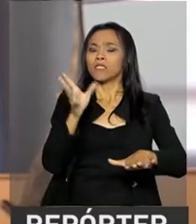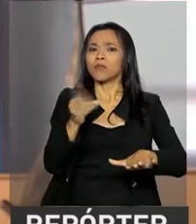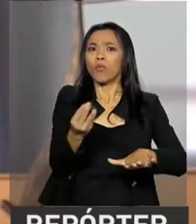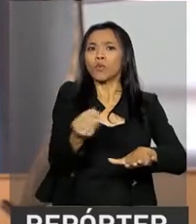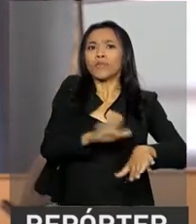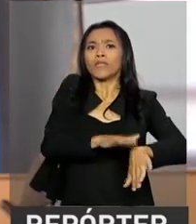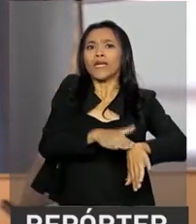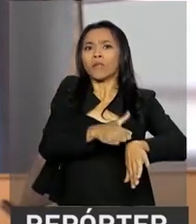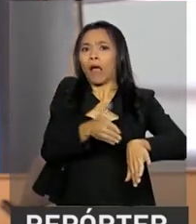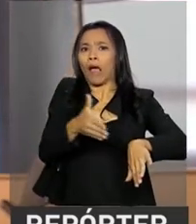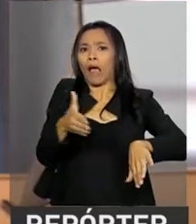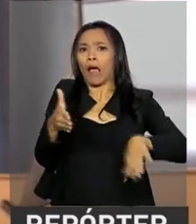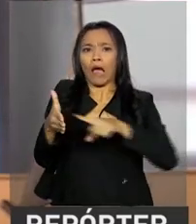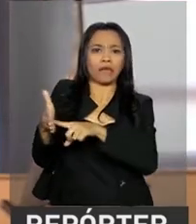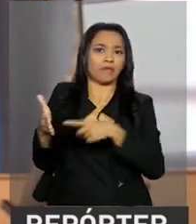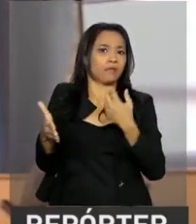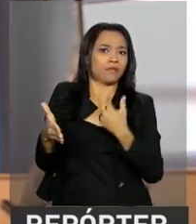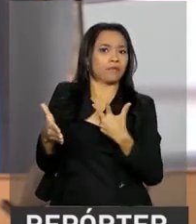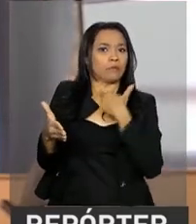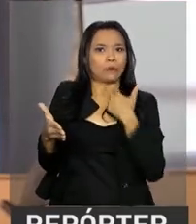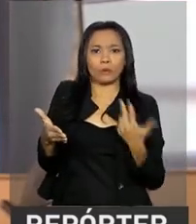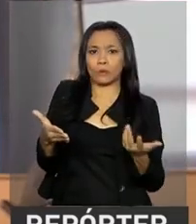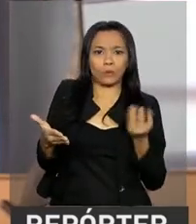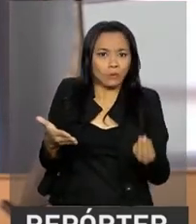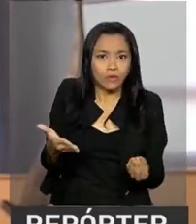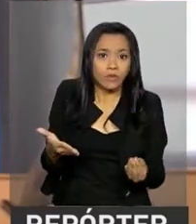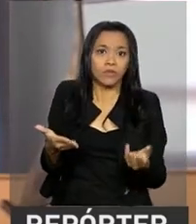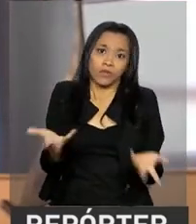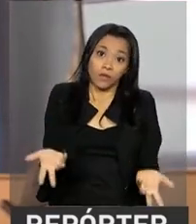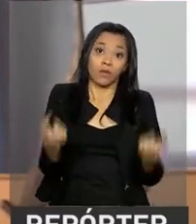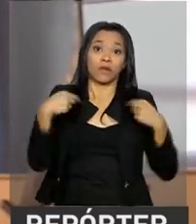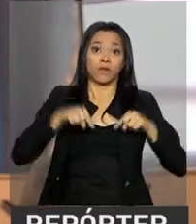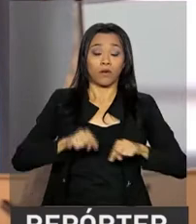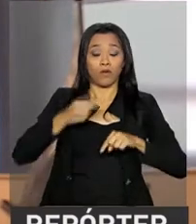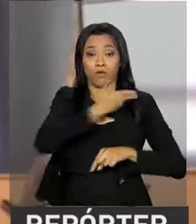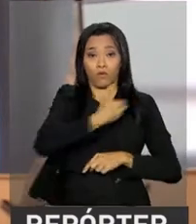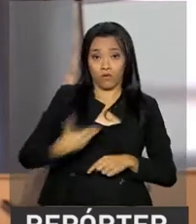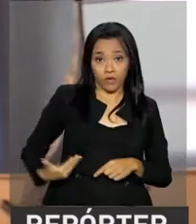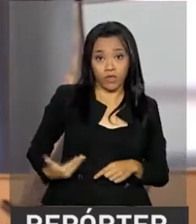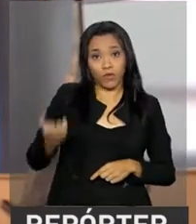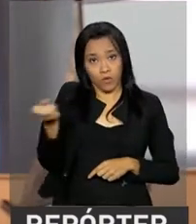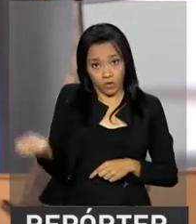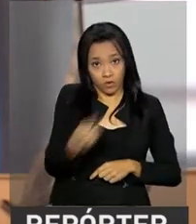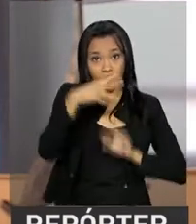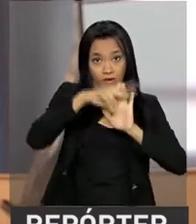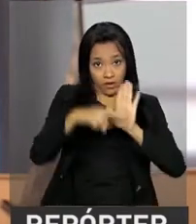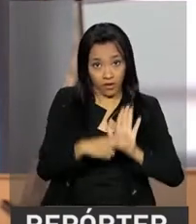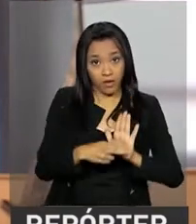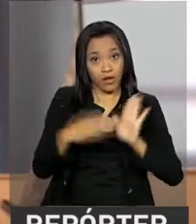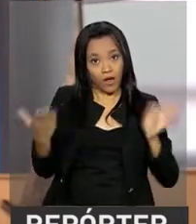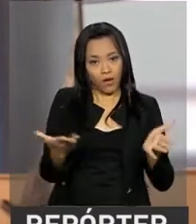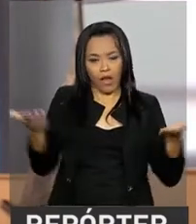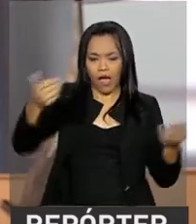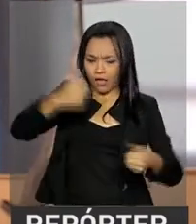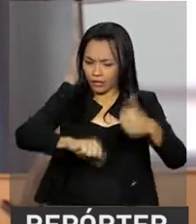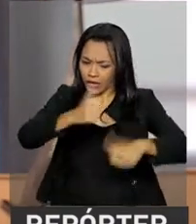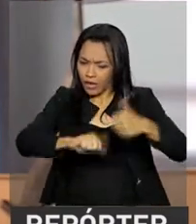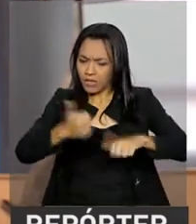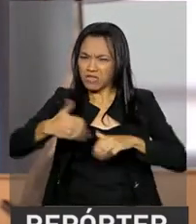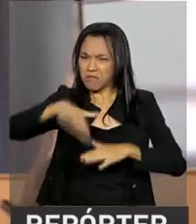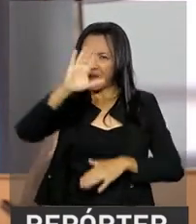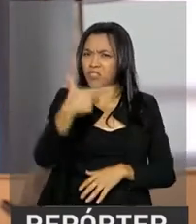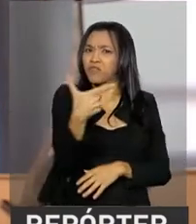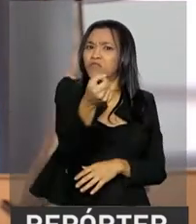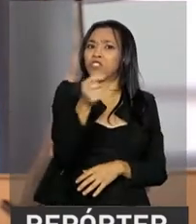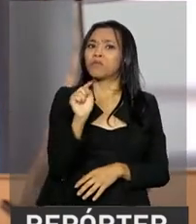a entrada de genéricos e concorrentes no mercado o governo estima que com a nova regra a análise de mais de 20